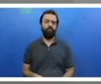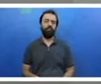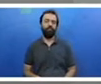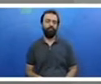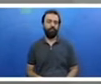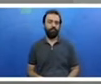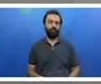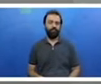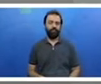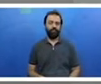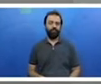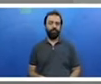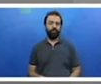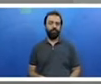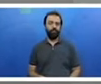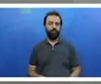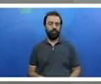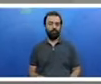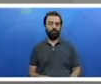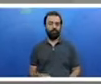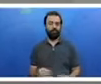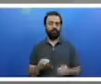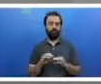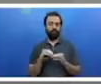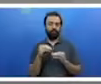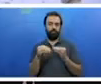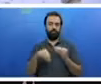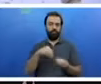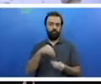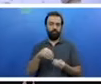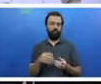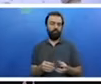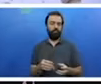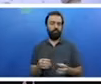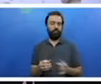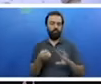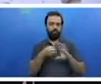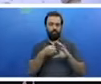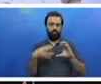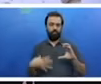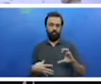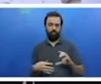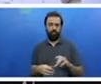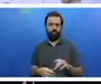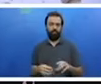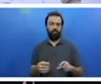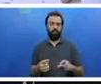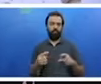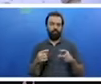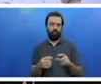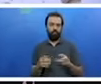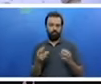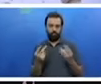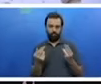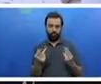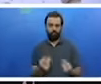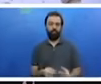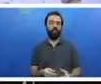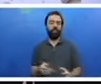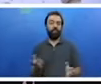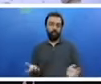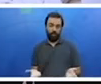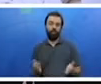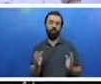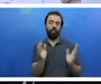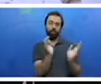Funções químicas. Algumas substâncias químicas têm características em comum e por isso elas podem ser